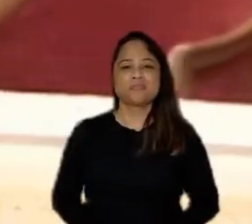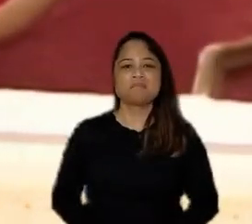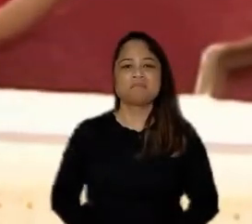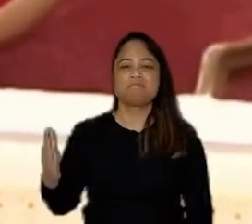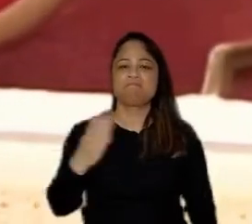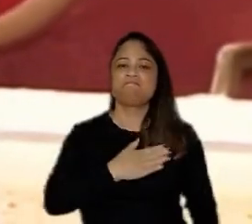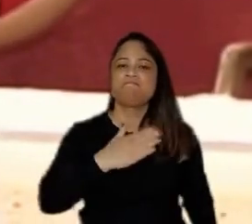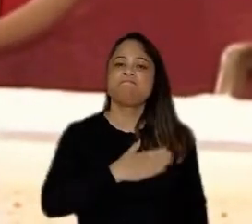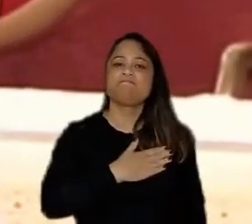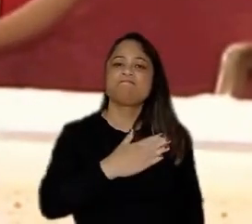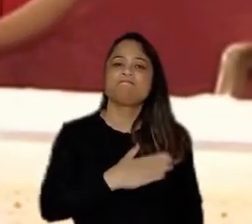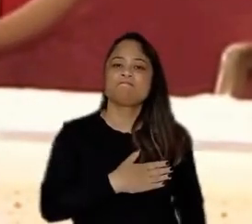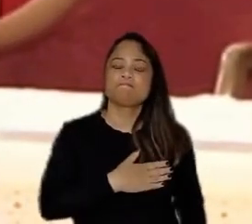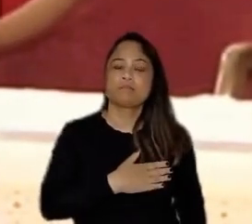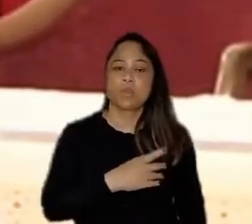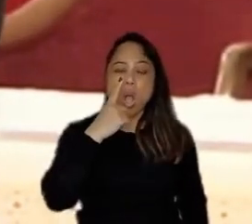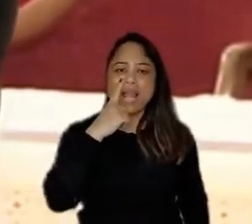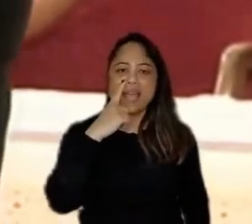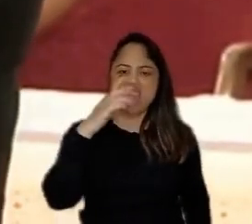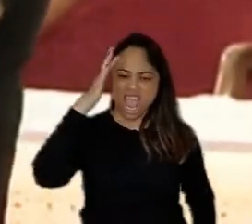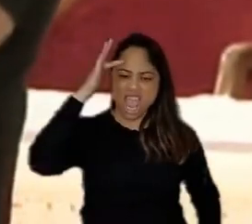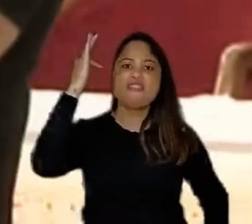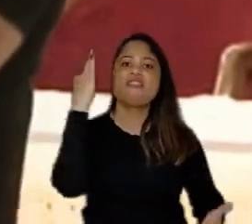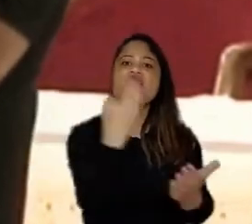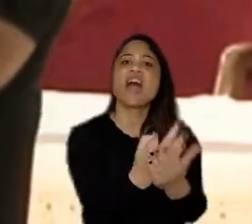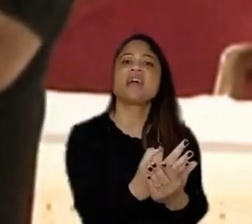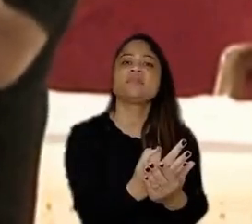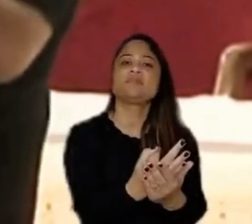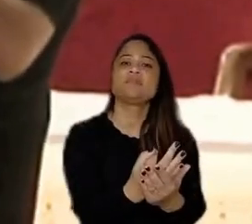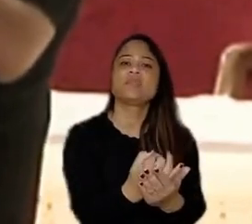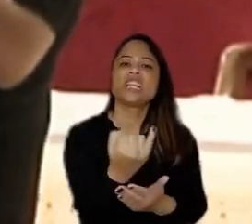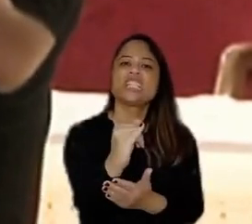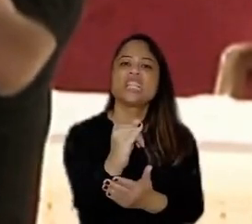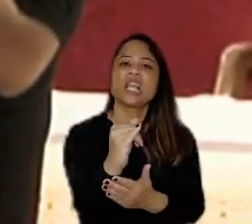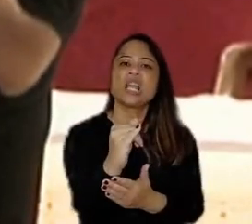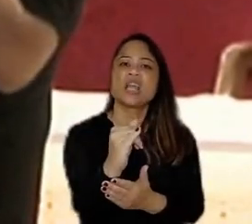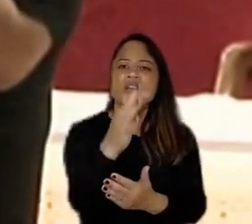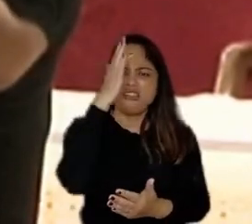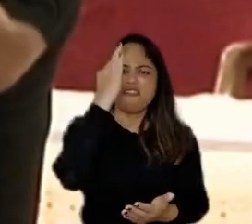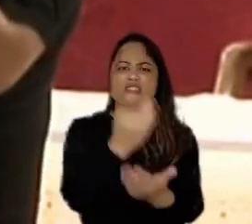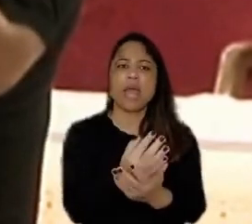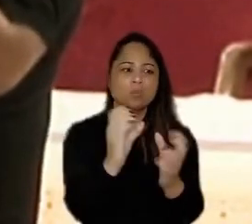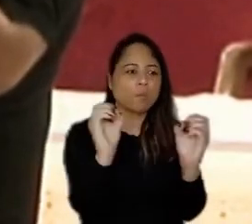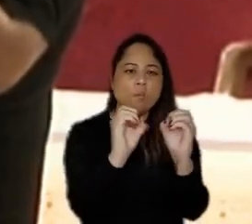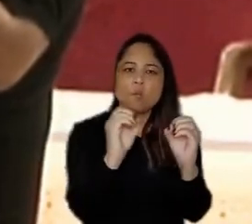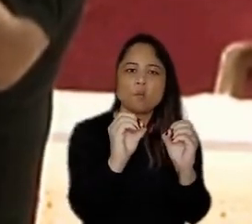Bate no seu peito e diga: sem fé, a lamparina da esperança apaga.